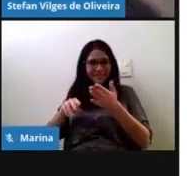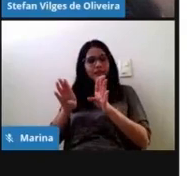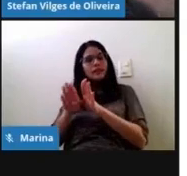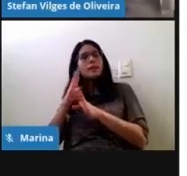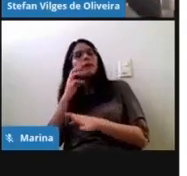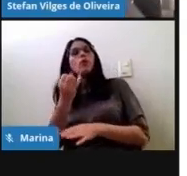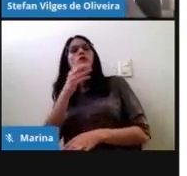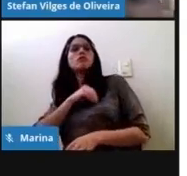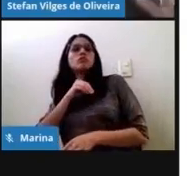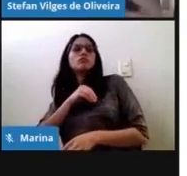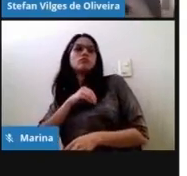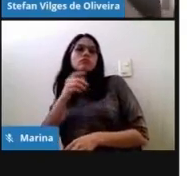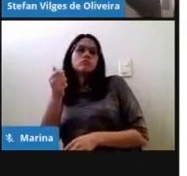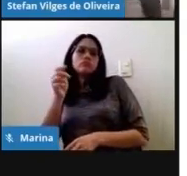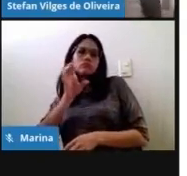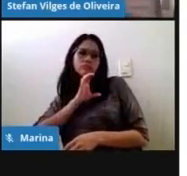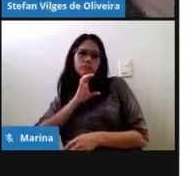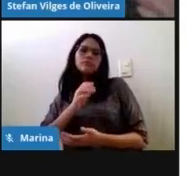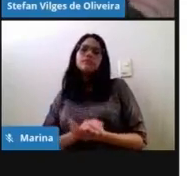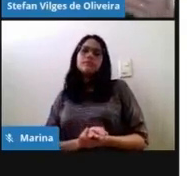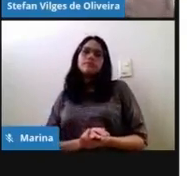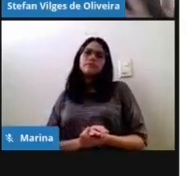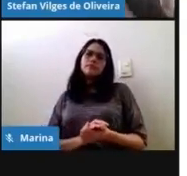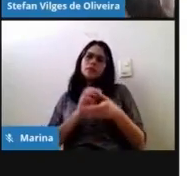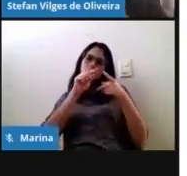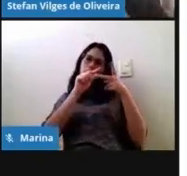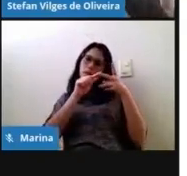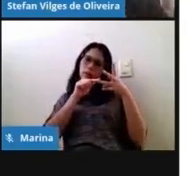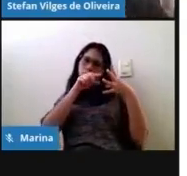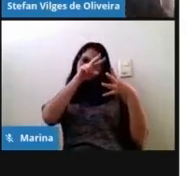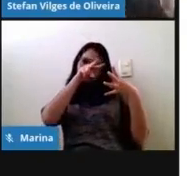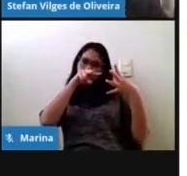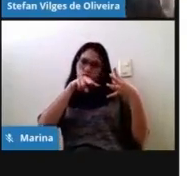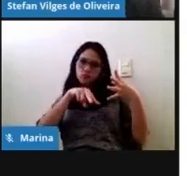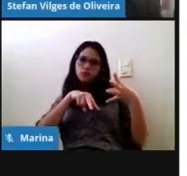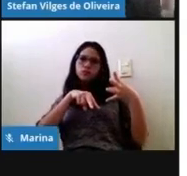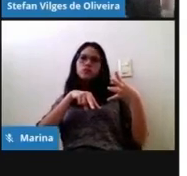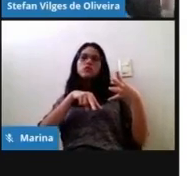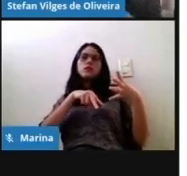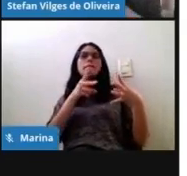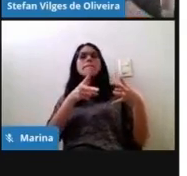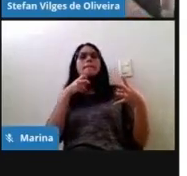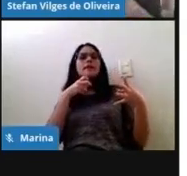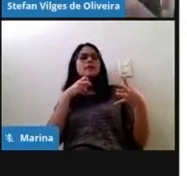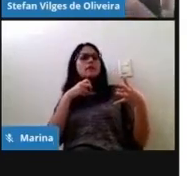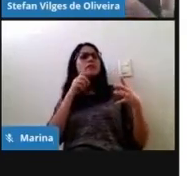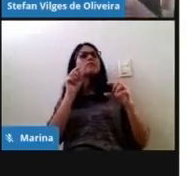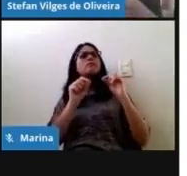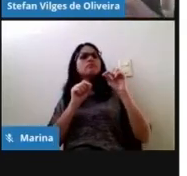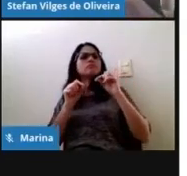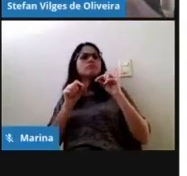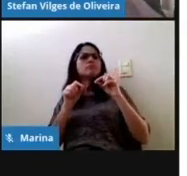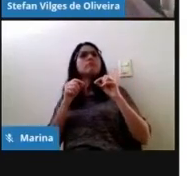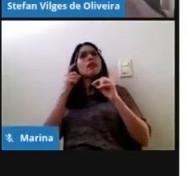de um município. E aí, a partir desse score de vulnerabilidade social, nós identificamos que o